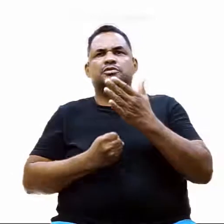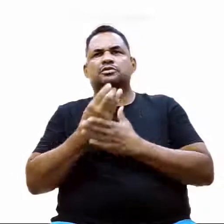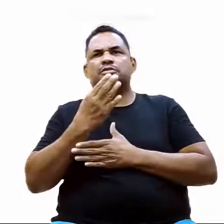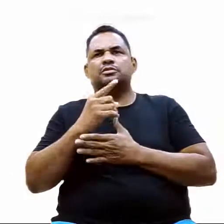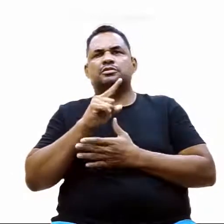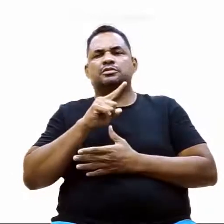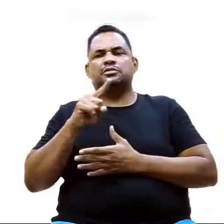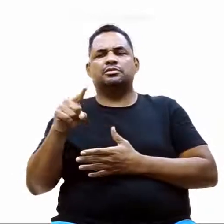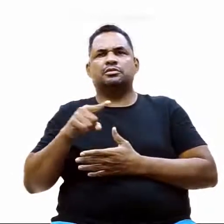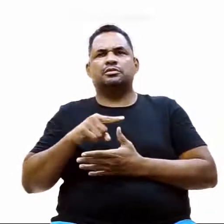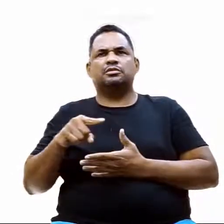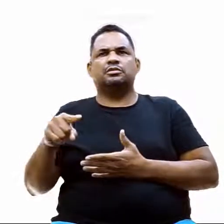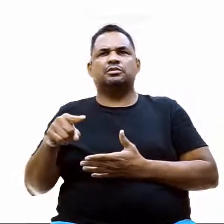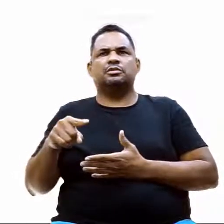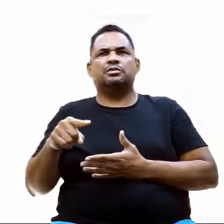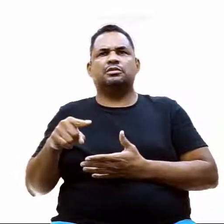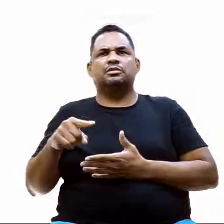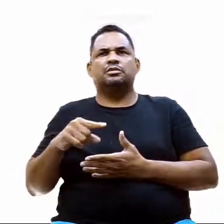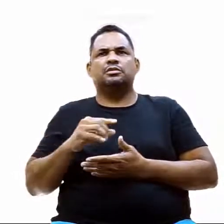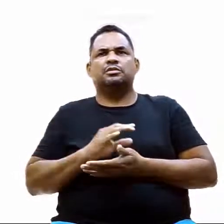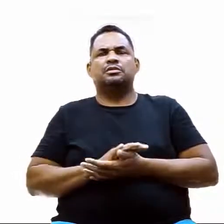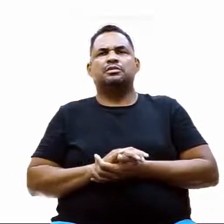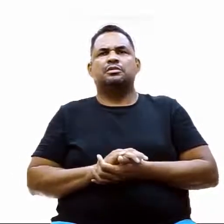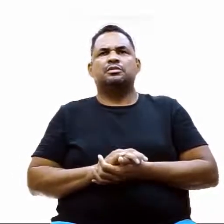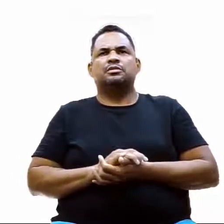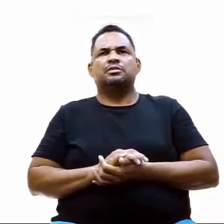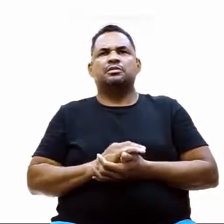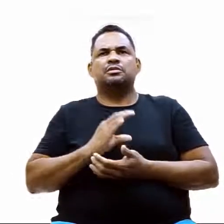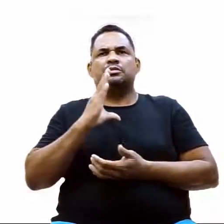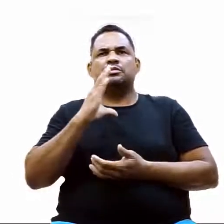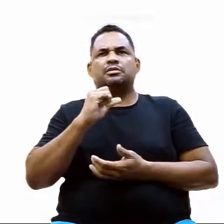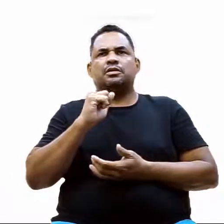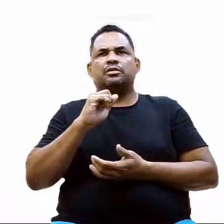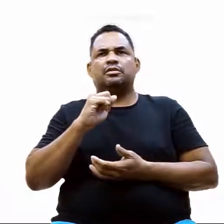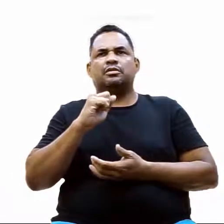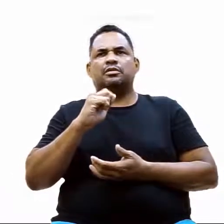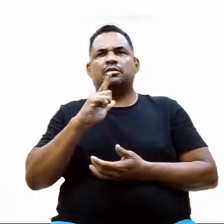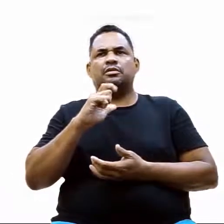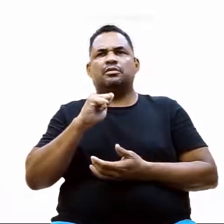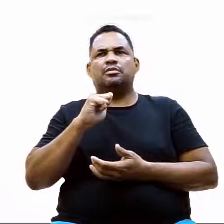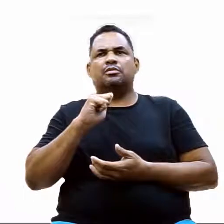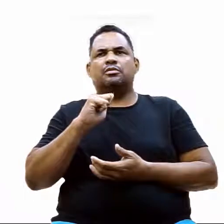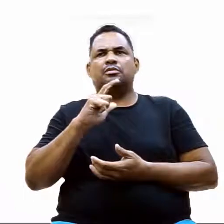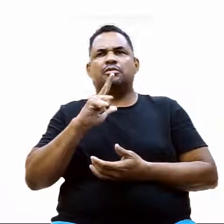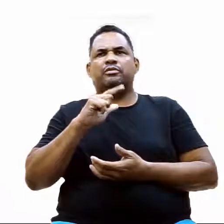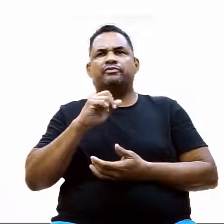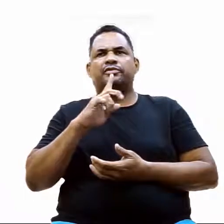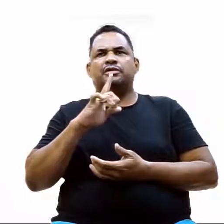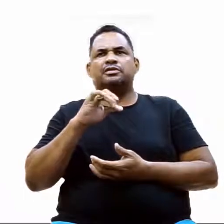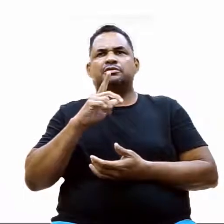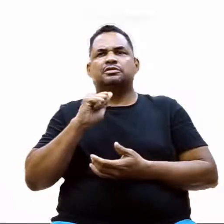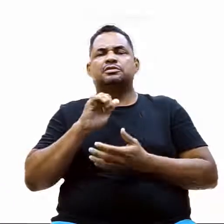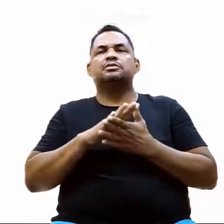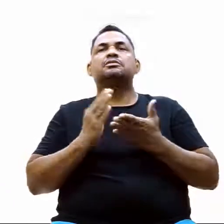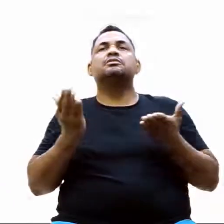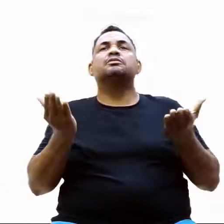Z grama da calvagem. E aí? E agora?